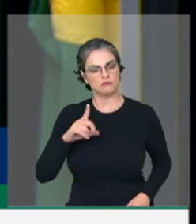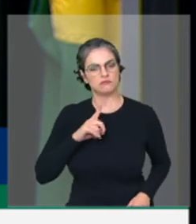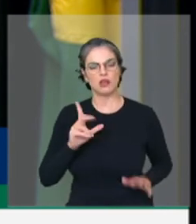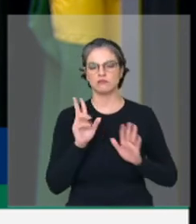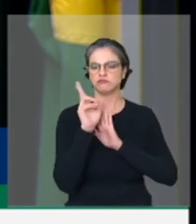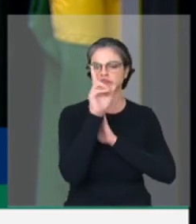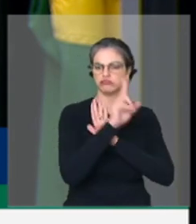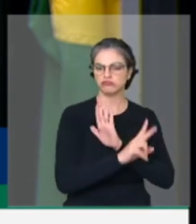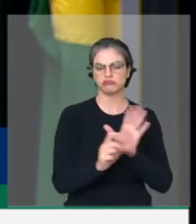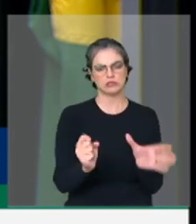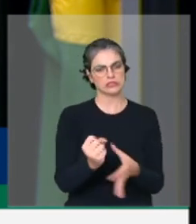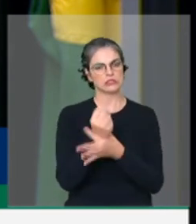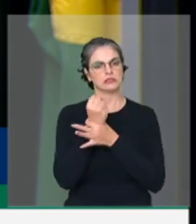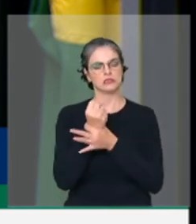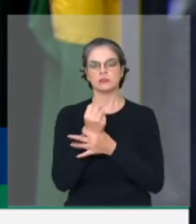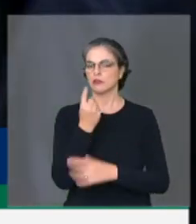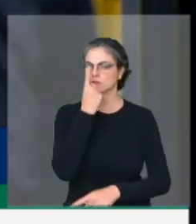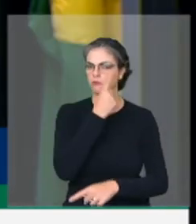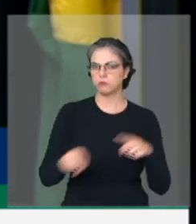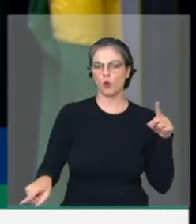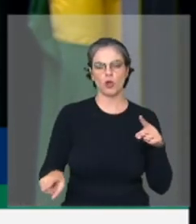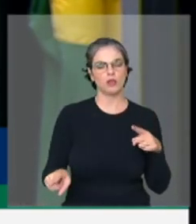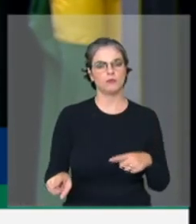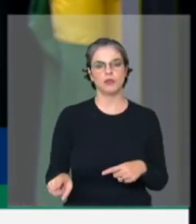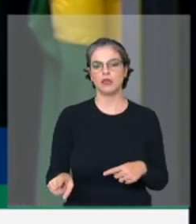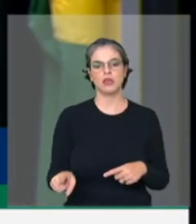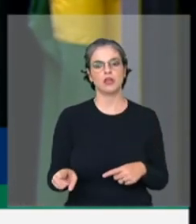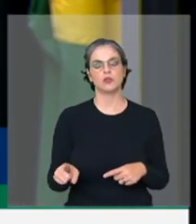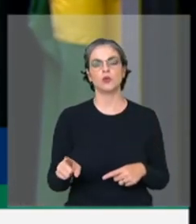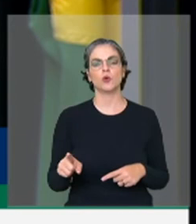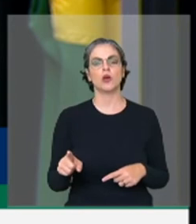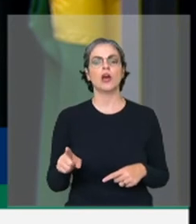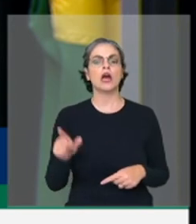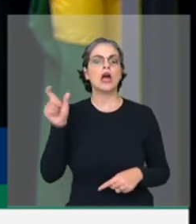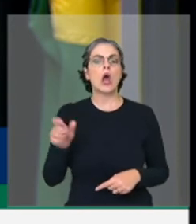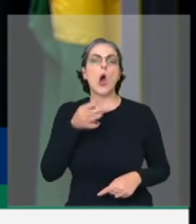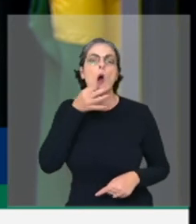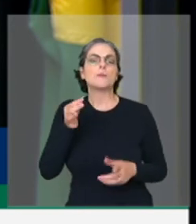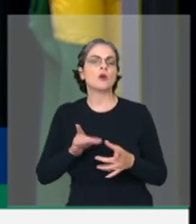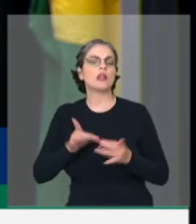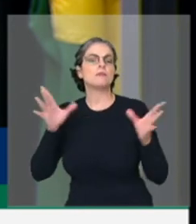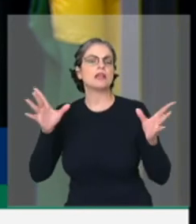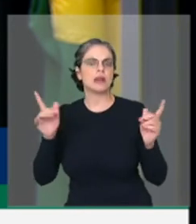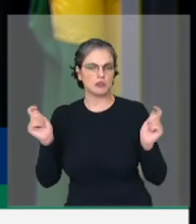para impedir que suas liberdades sejam utilizadas para o seu próprio fim.